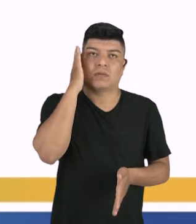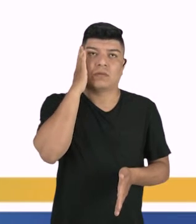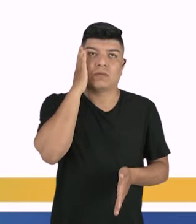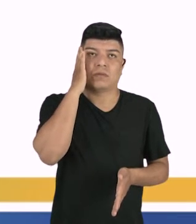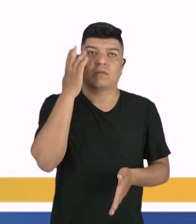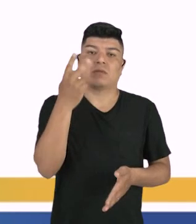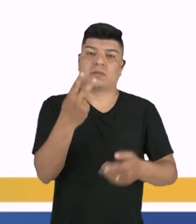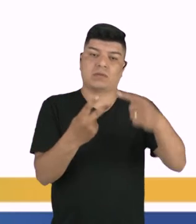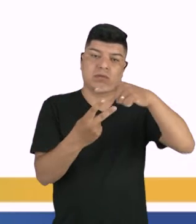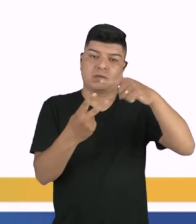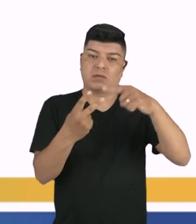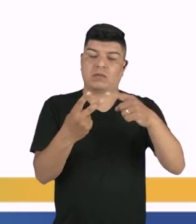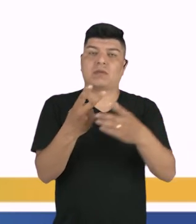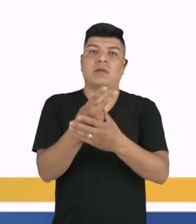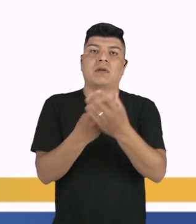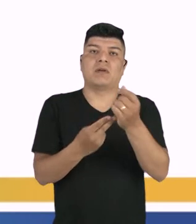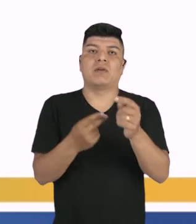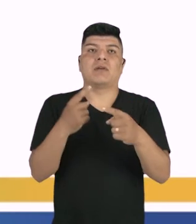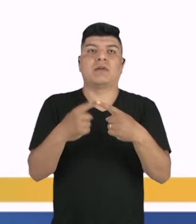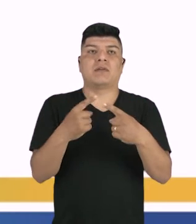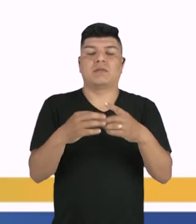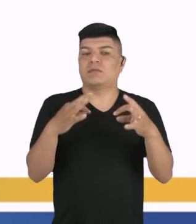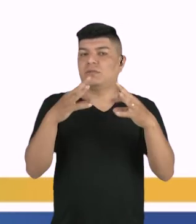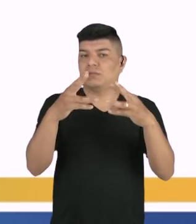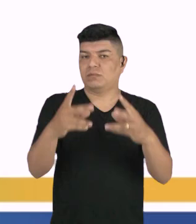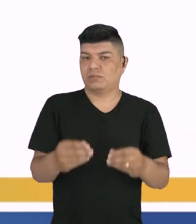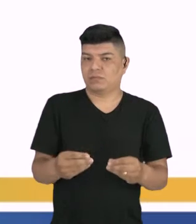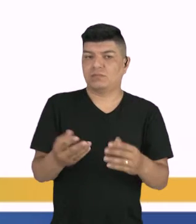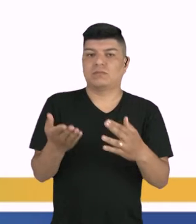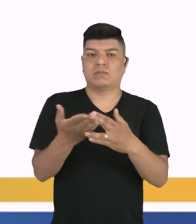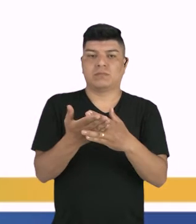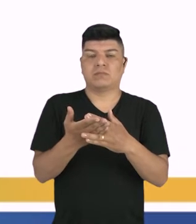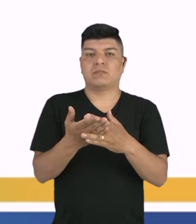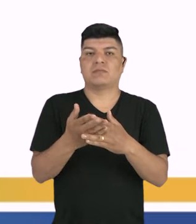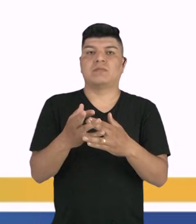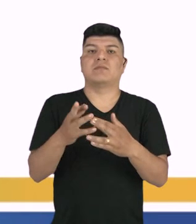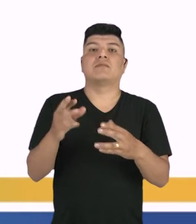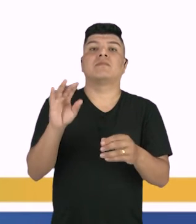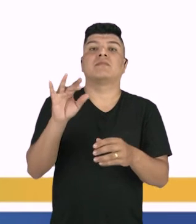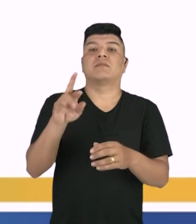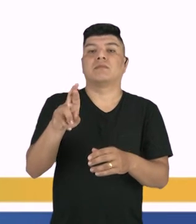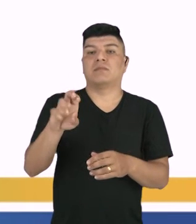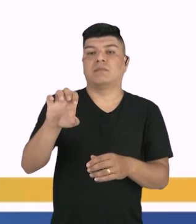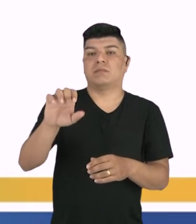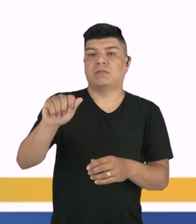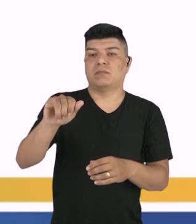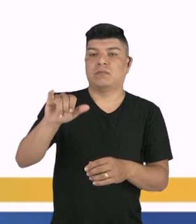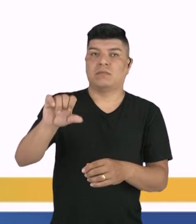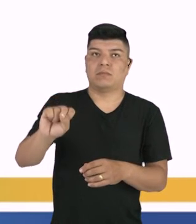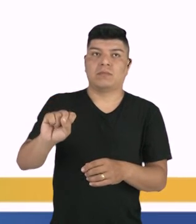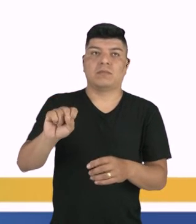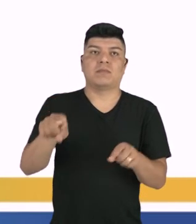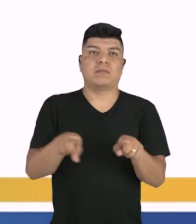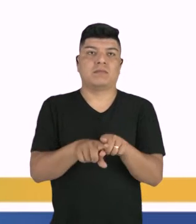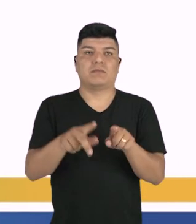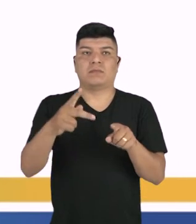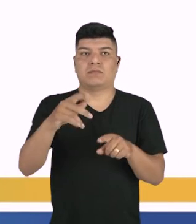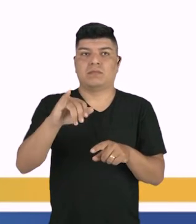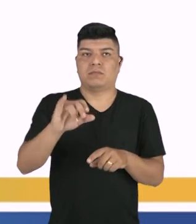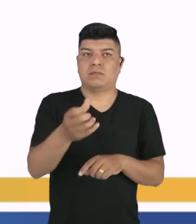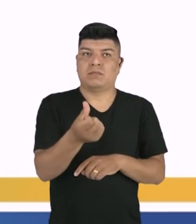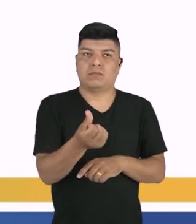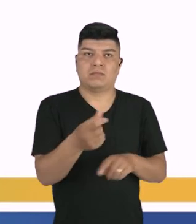os dois, não é? Porque o intervalo são todos os reais. Então, além do 5π sobre